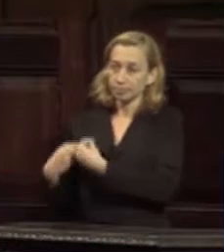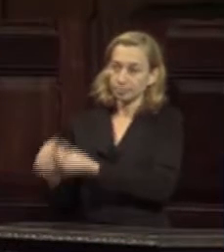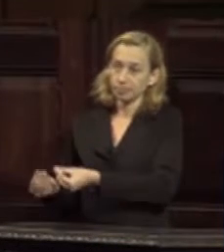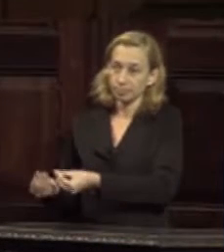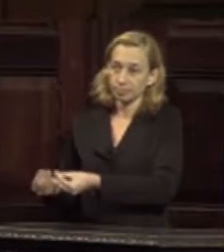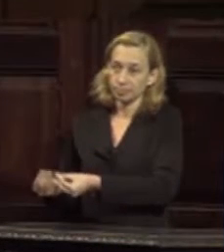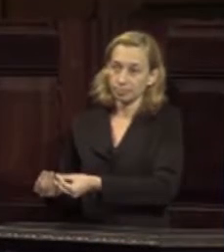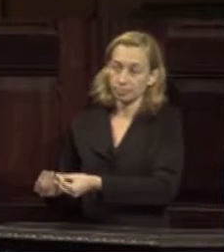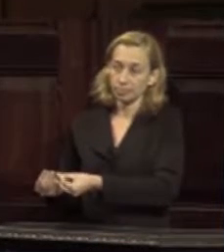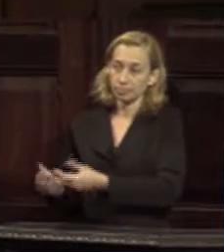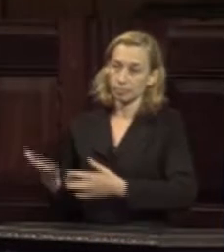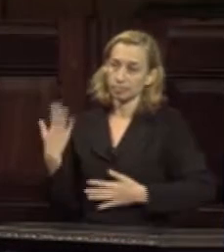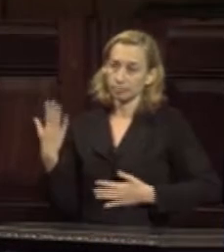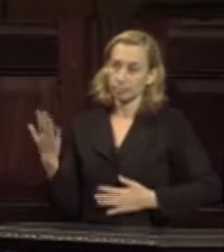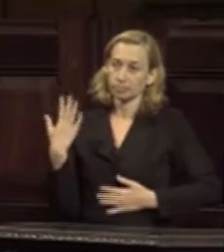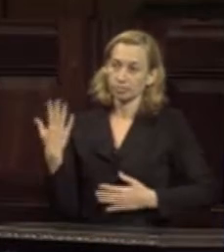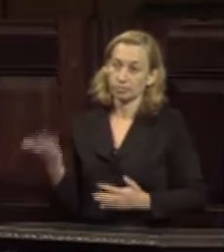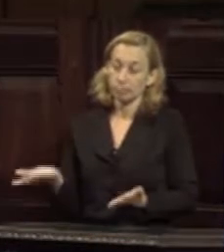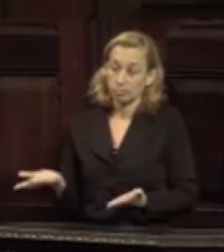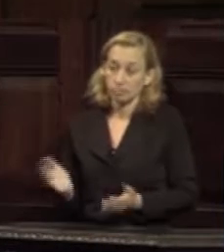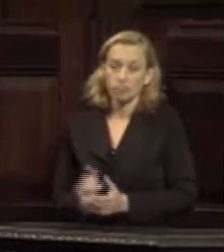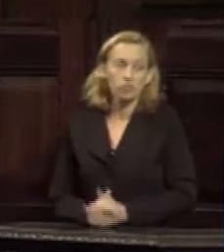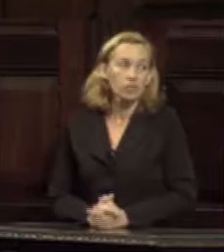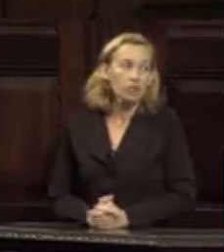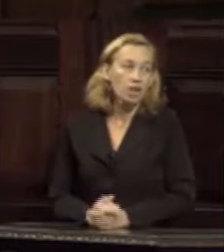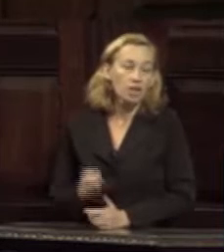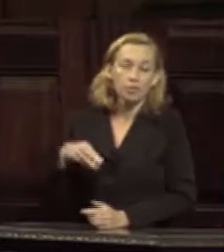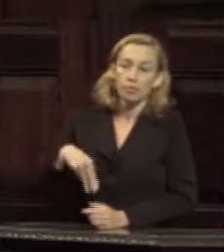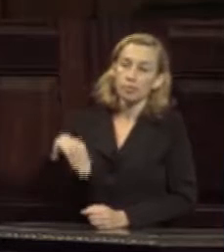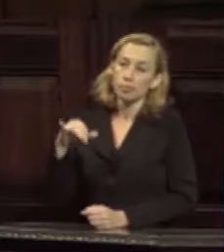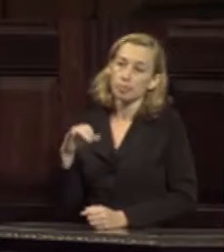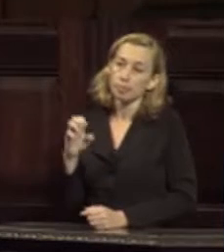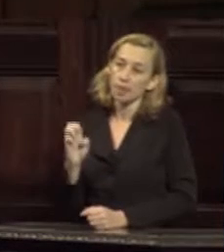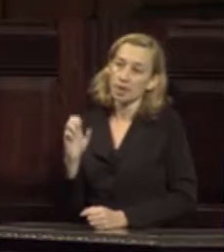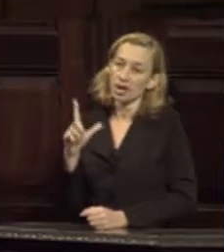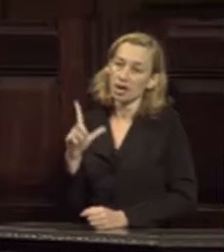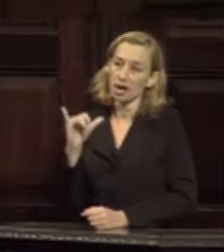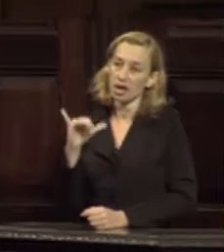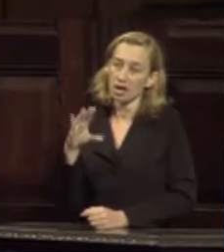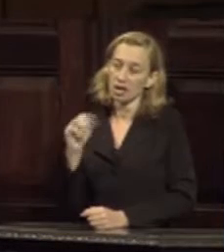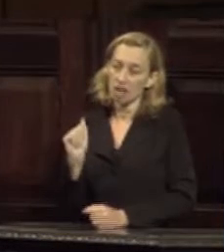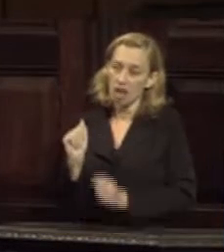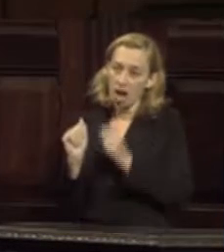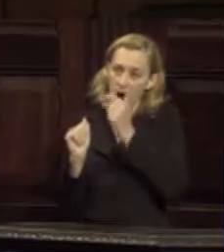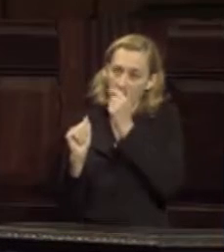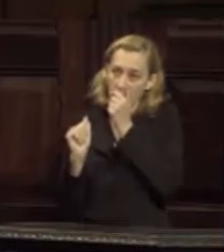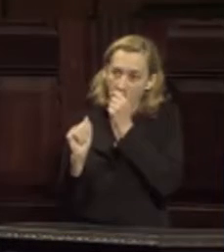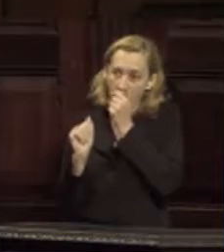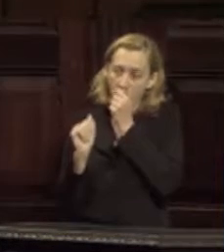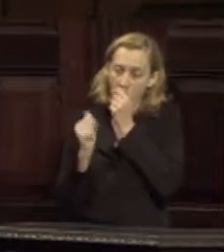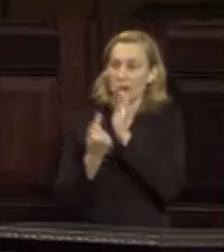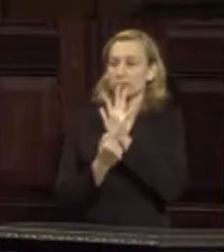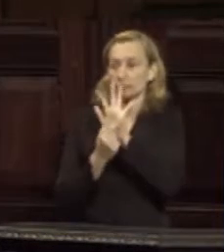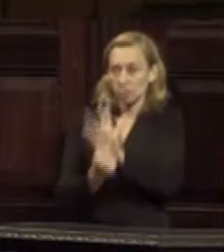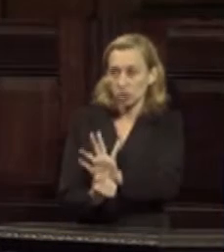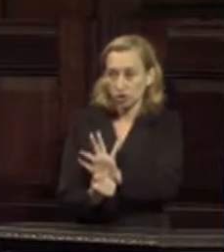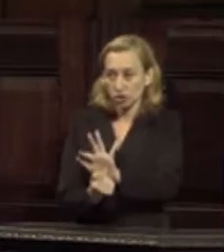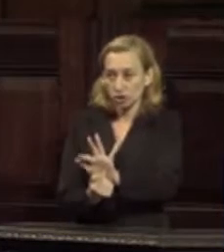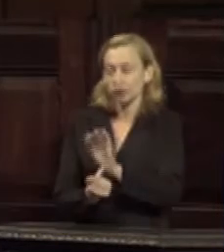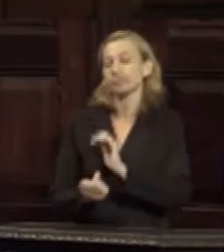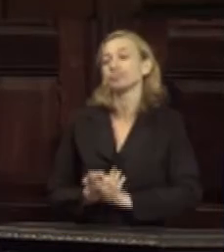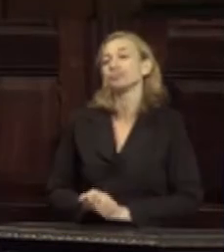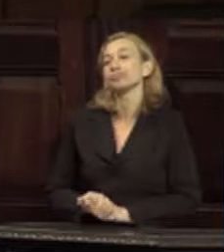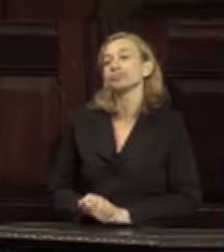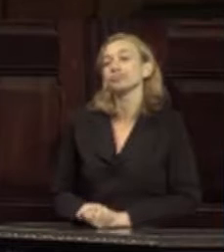ao crime organizado. A milícia claramente mostra, através